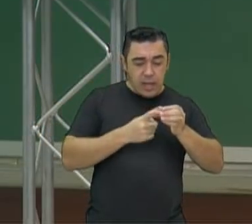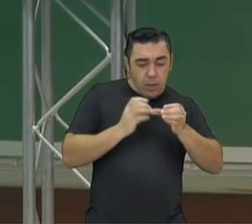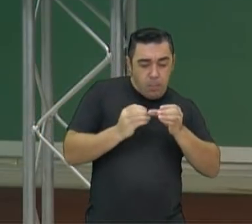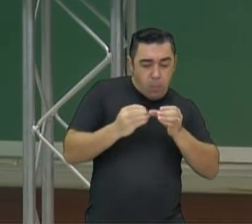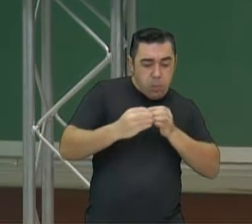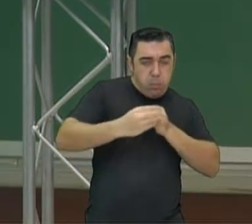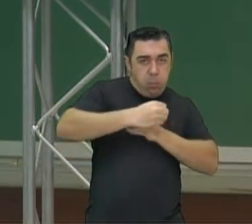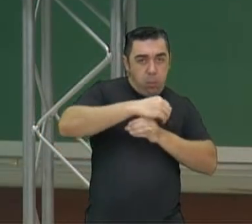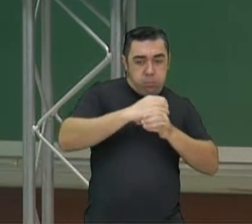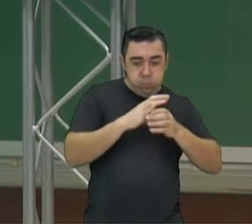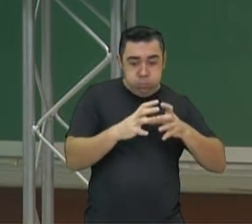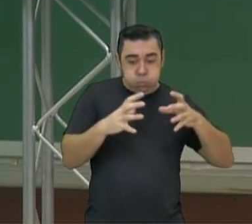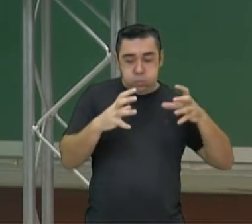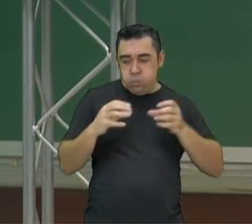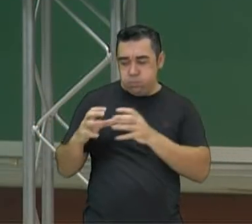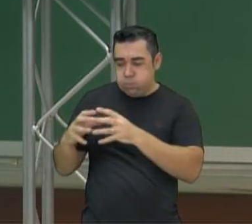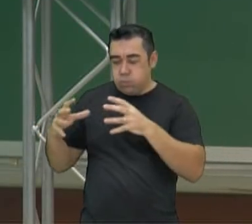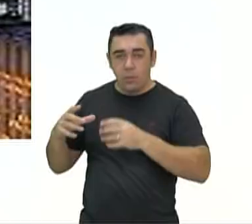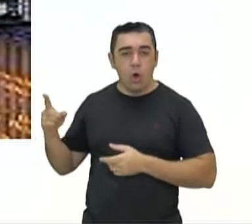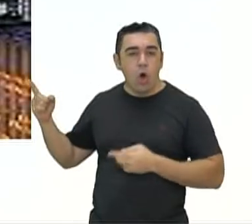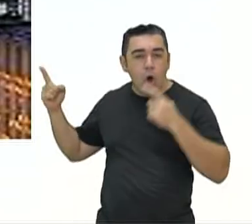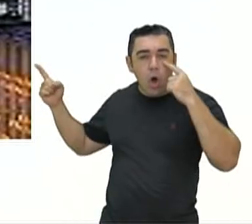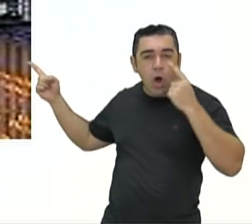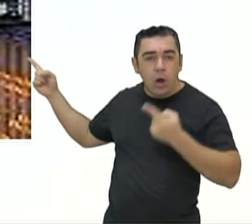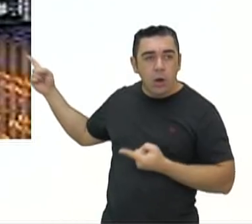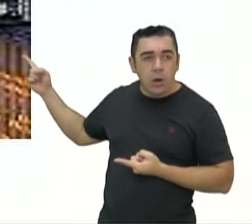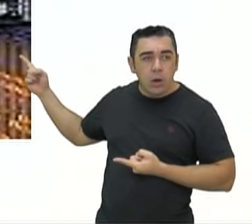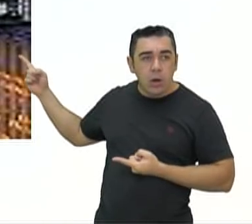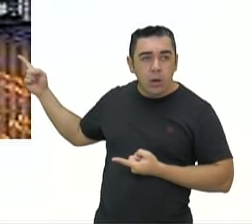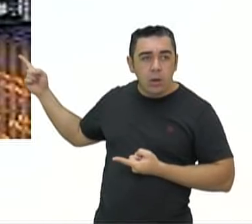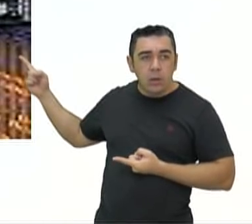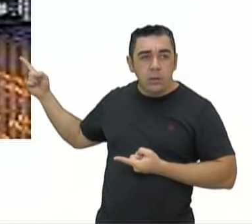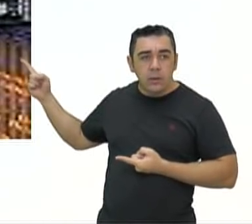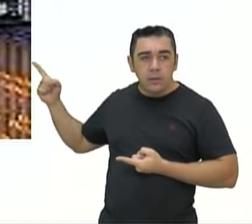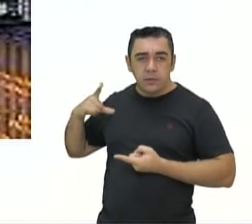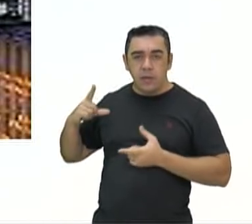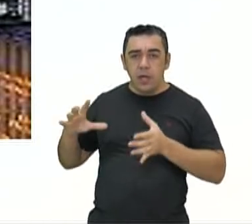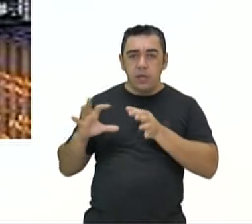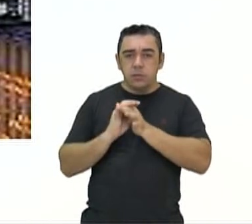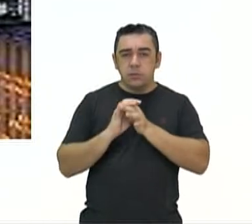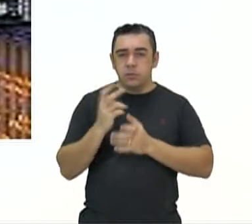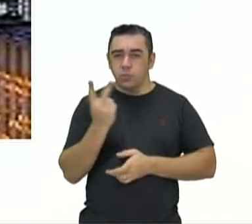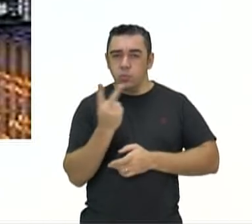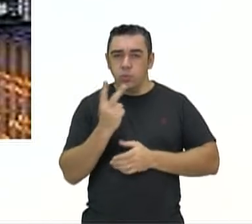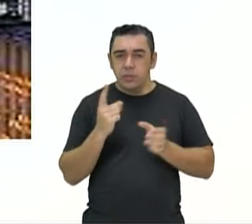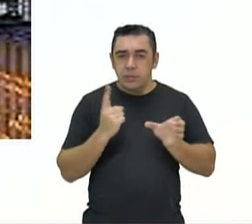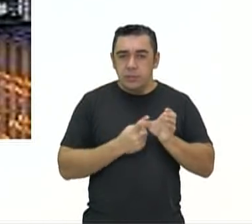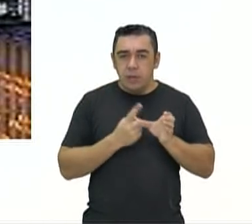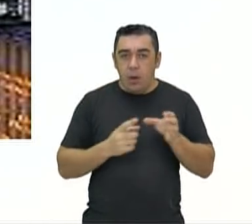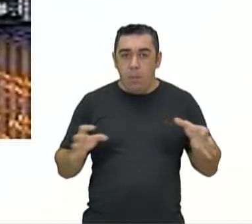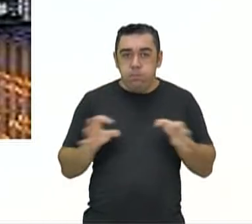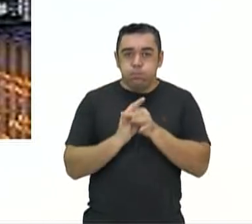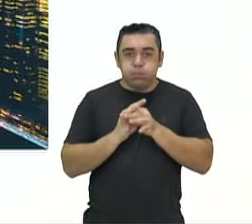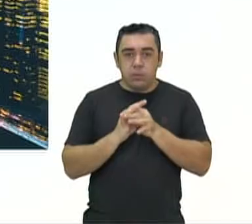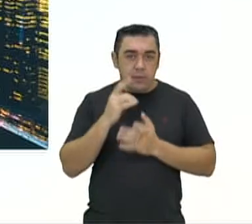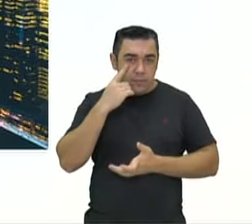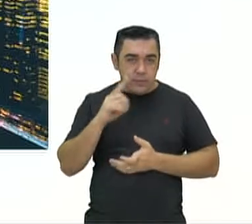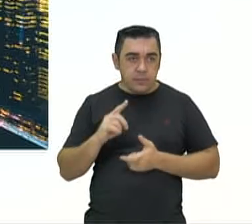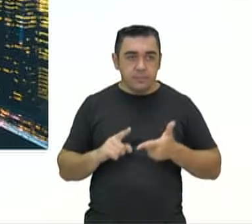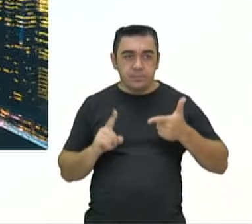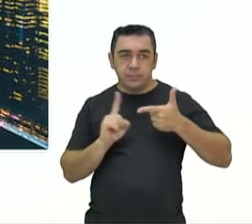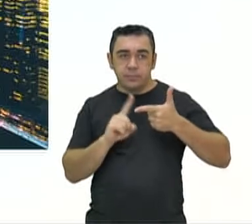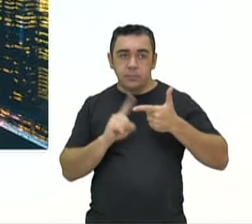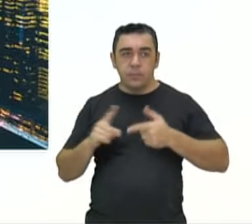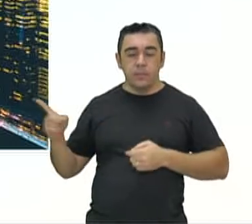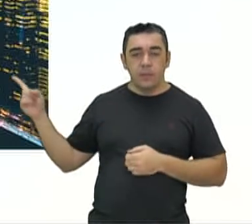bom? Muito bem, olha aí, ó, Boston para você, olha que bacana. Predomínio, né, ali de um espaço urbanizado. Olha